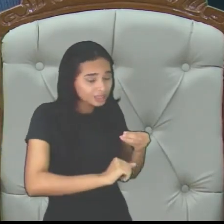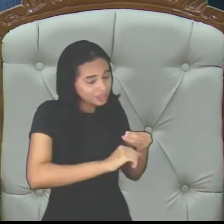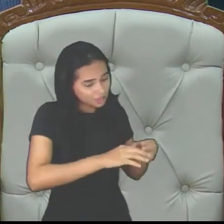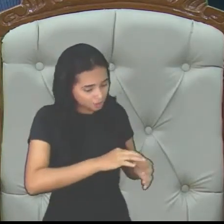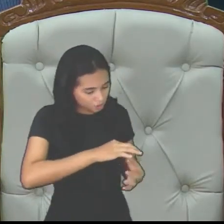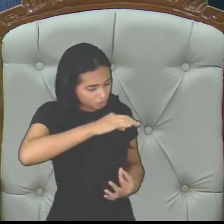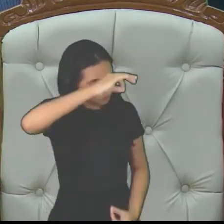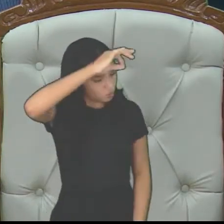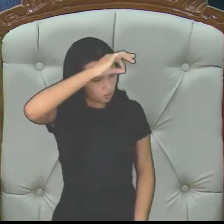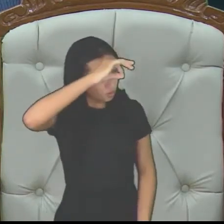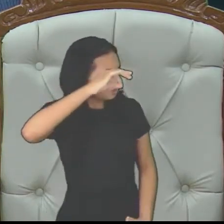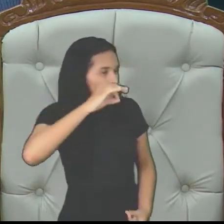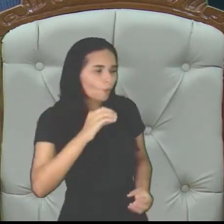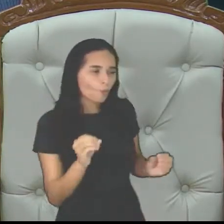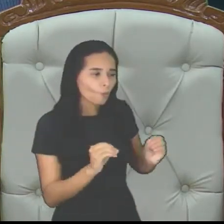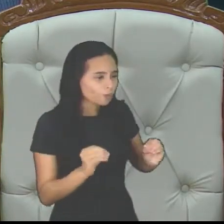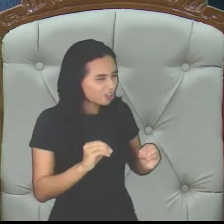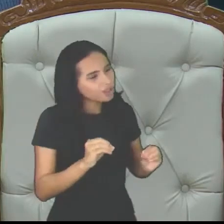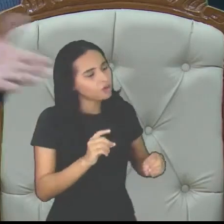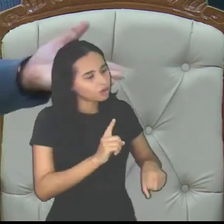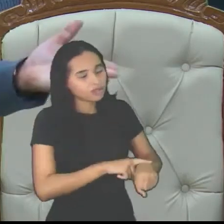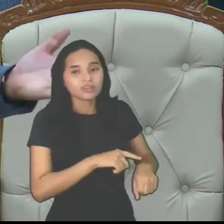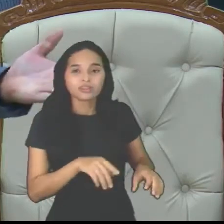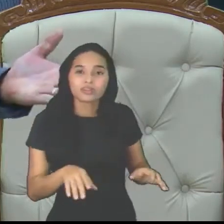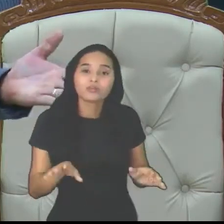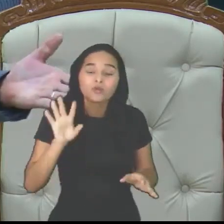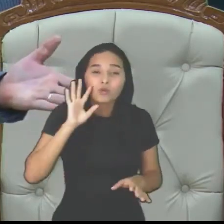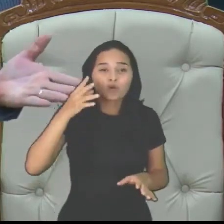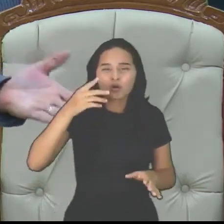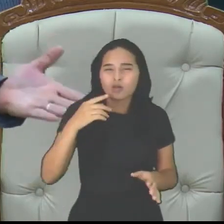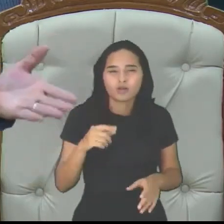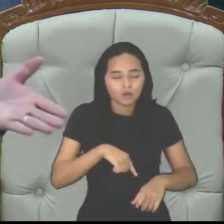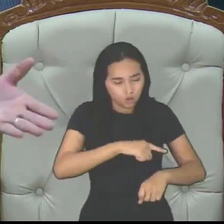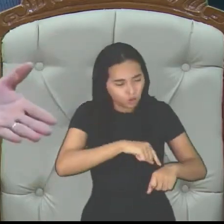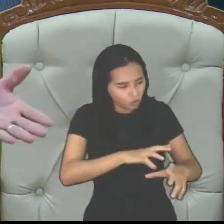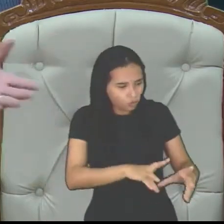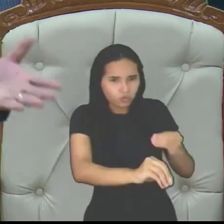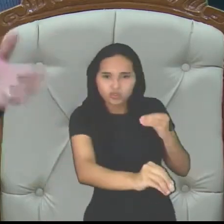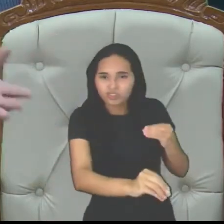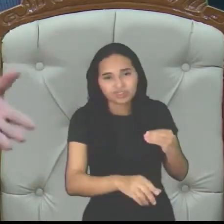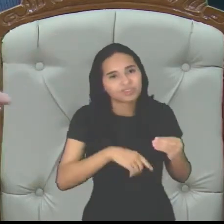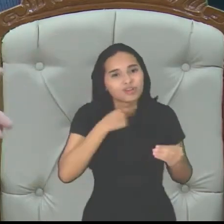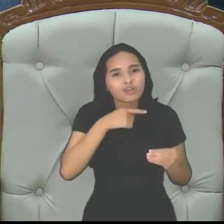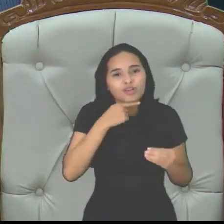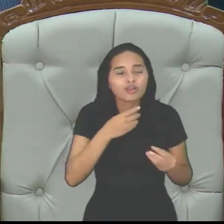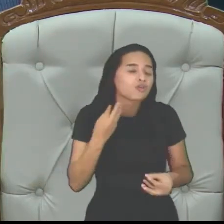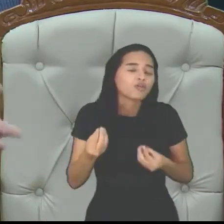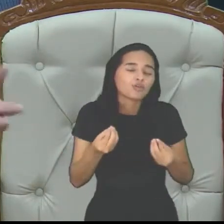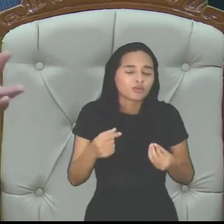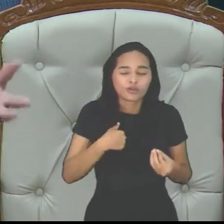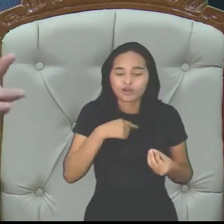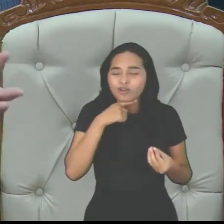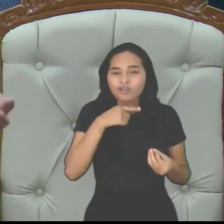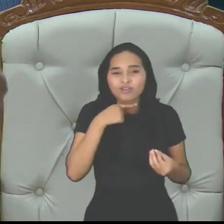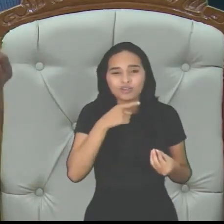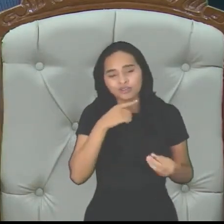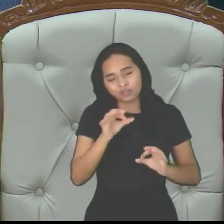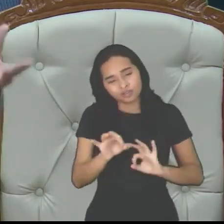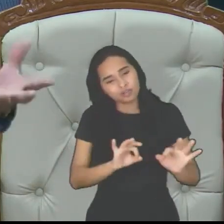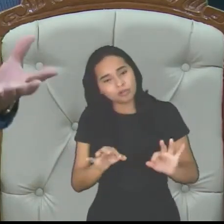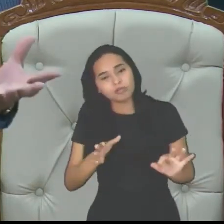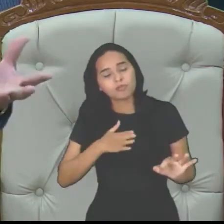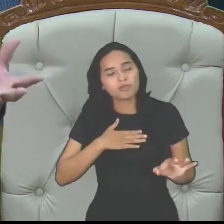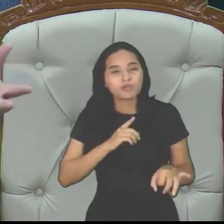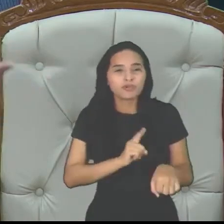estatura. Quando o tempo chega, irmão, ninguém corre do tempo. Eu não posso correr, então como eu não posso organizar